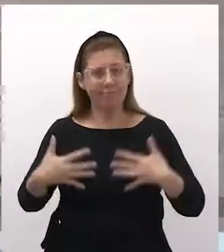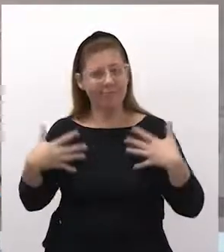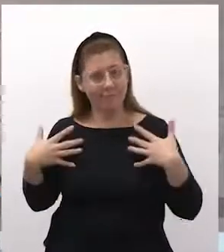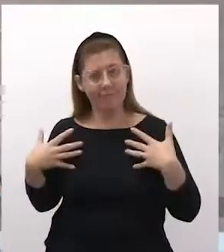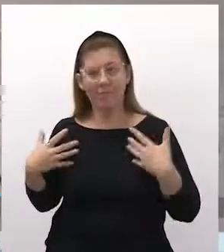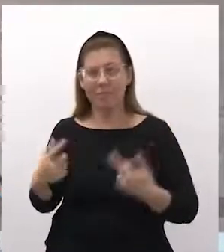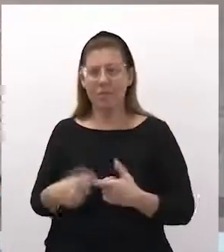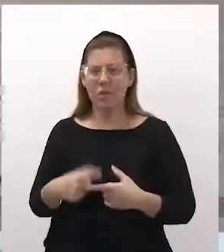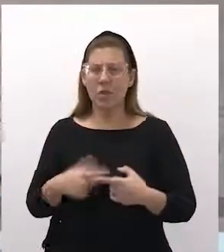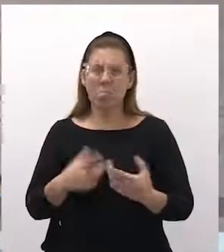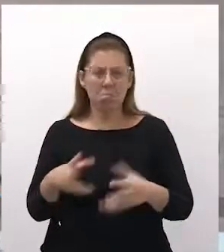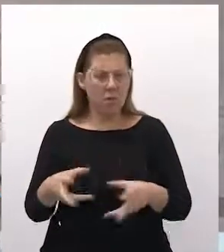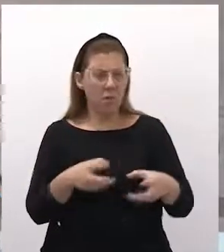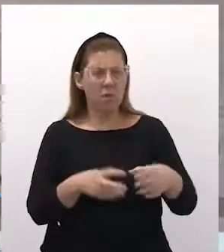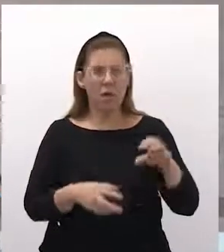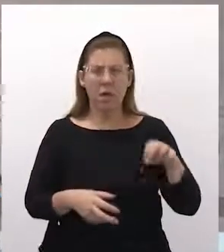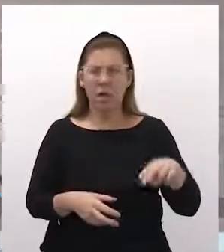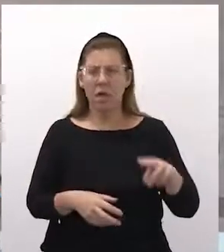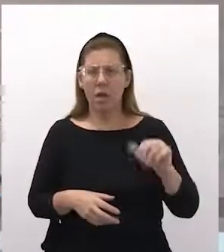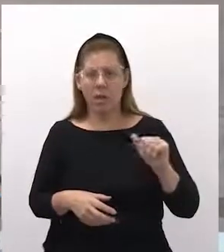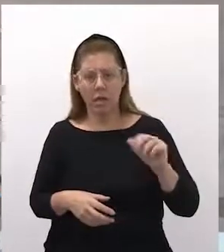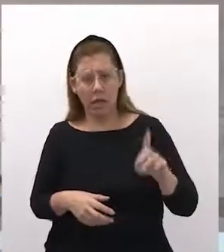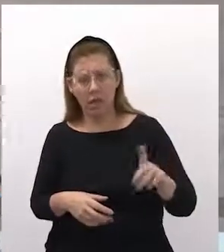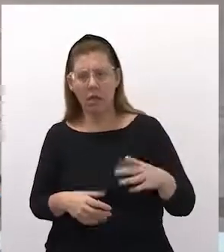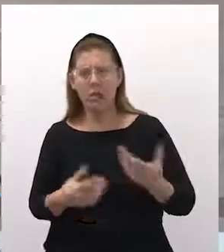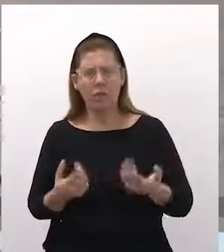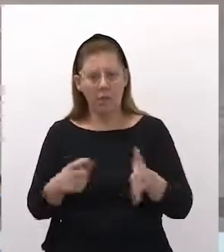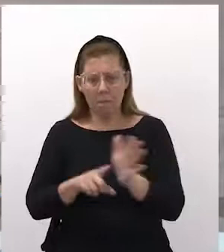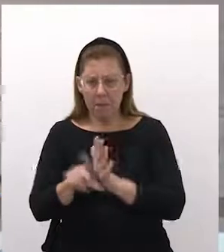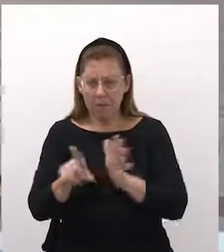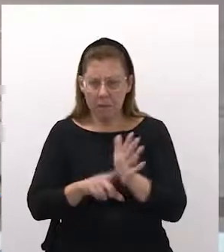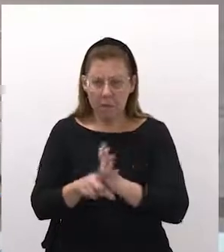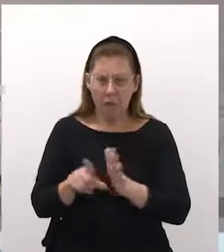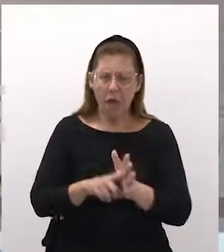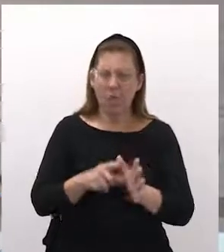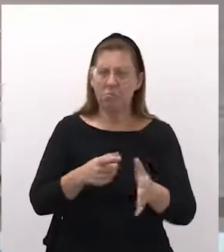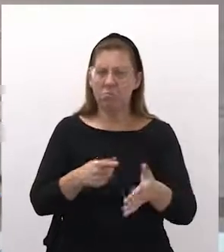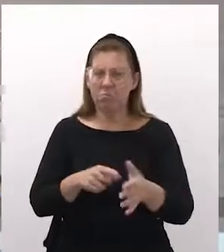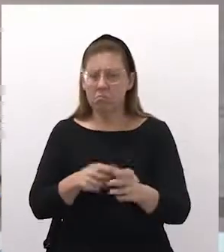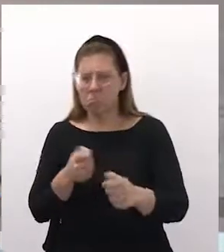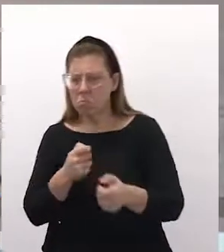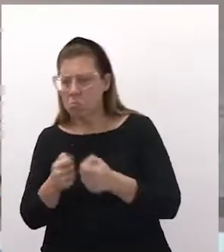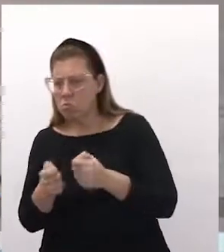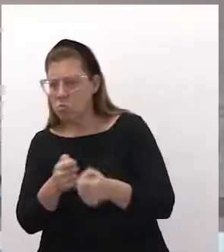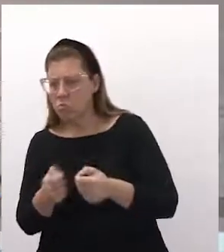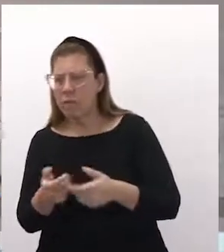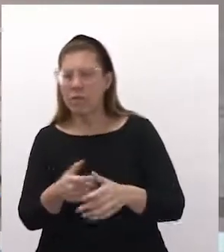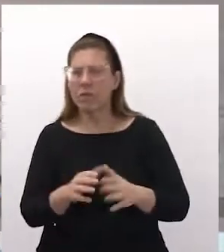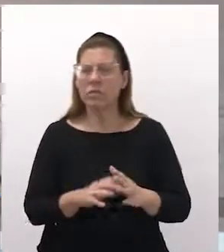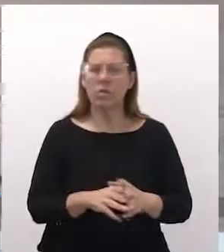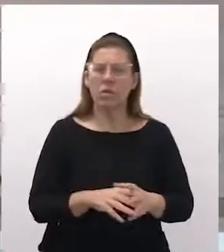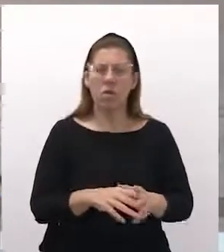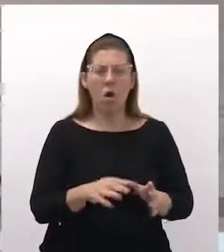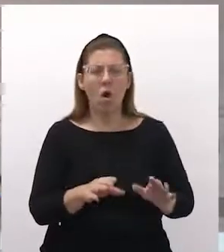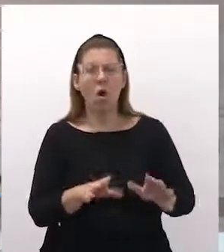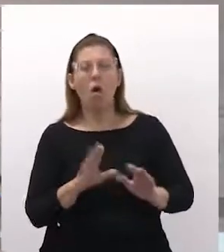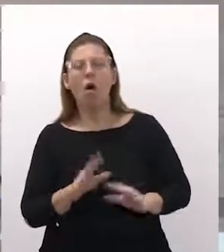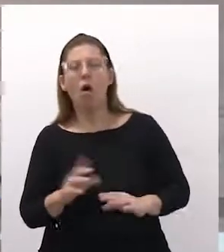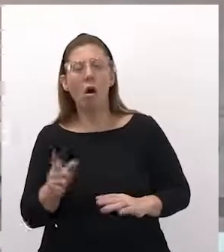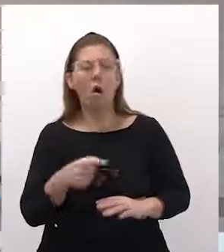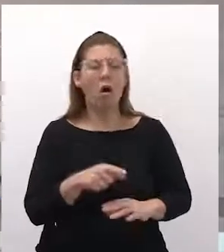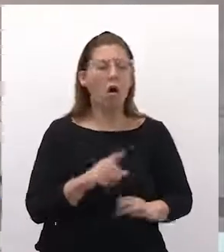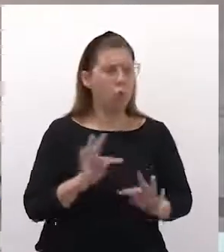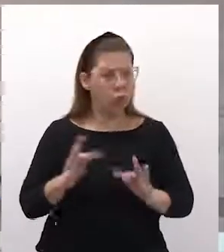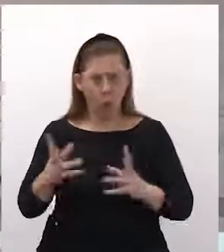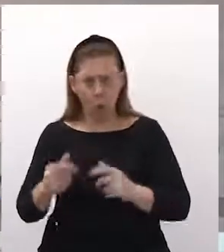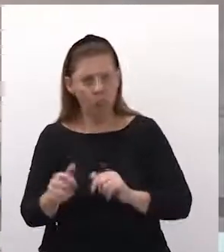do PNAD, né? Então vai lá o censo, vai perguntar, coisa. Eu dizia que ele chegava nas propriedades e dizia assim, mas